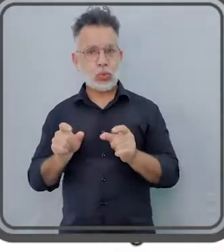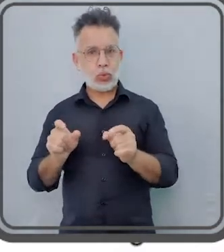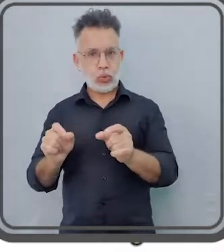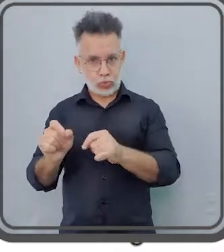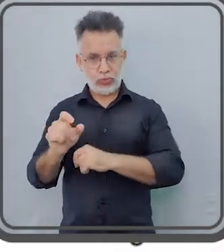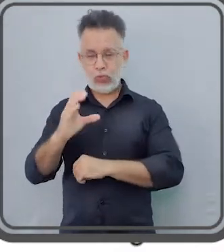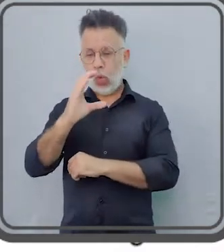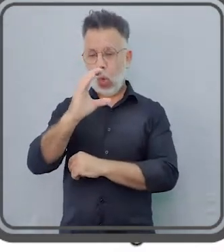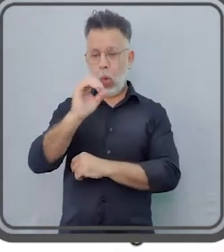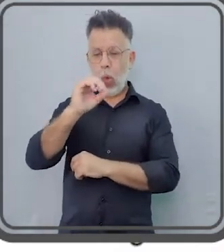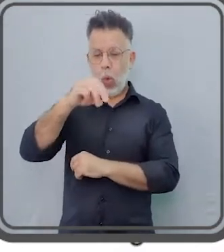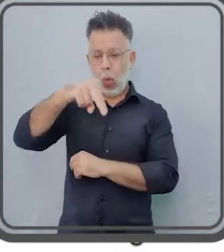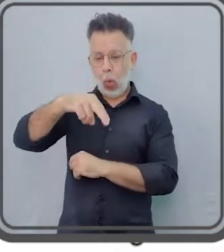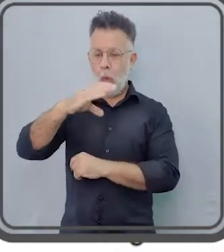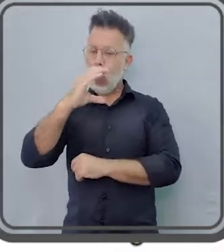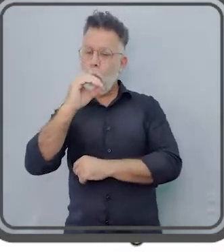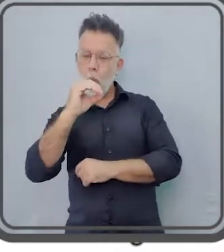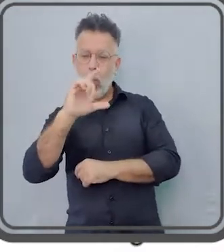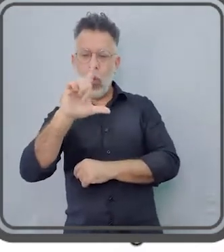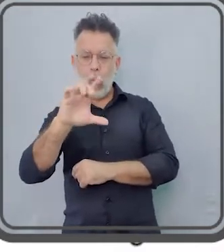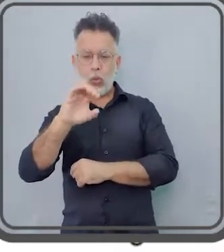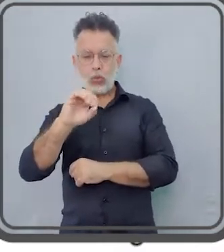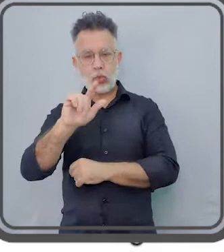é um momento onde elas demandam